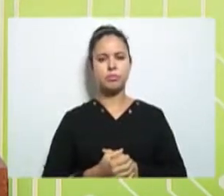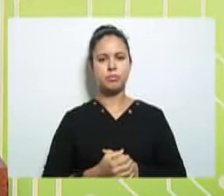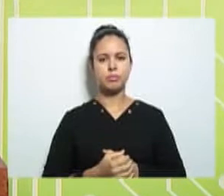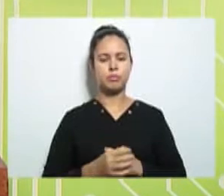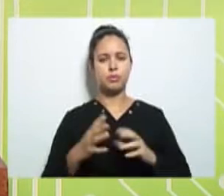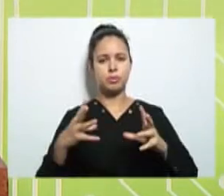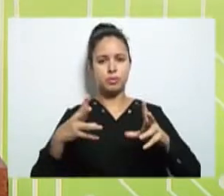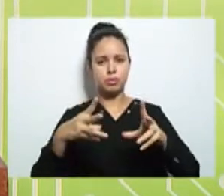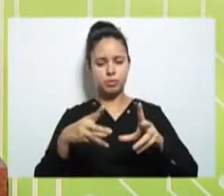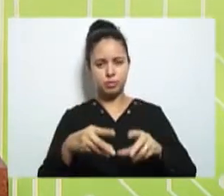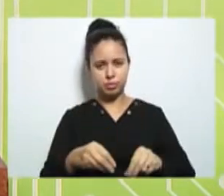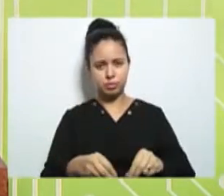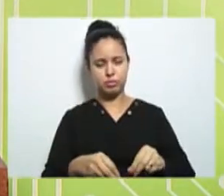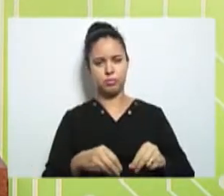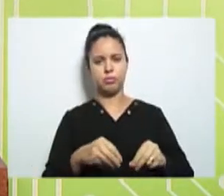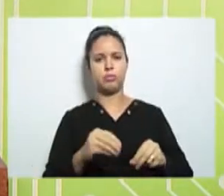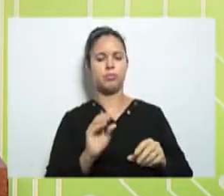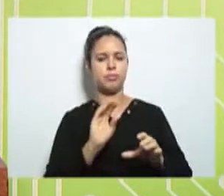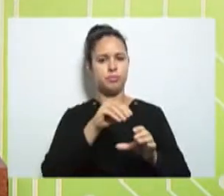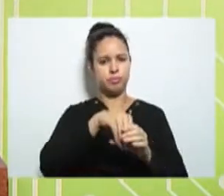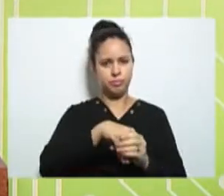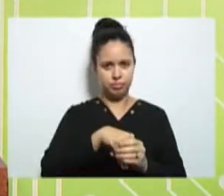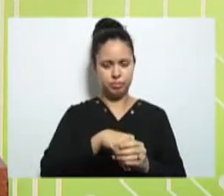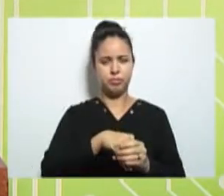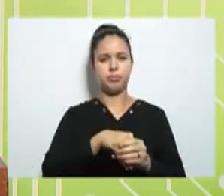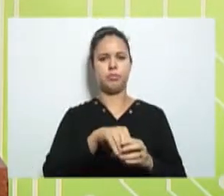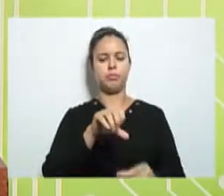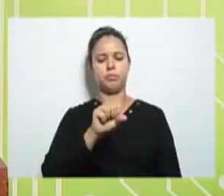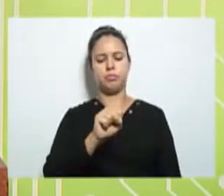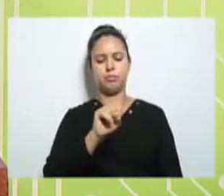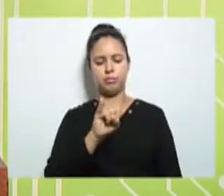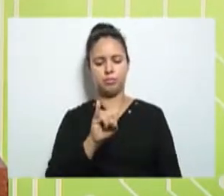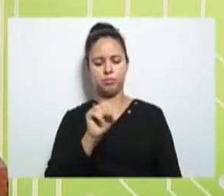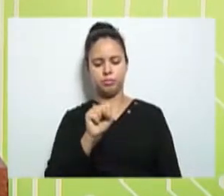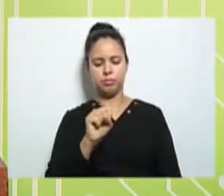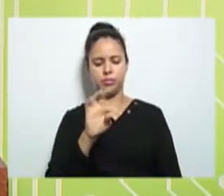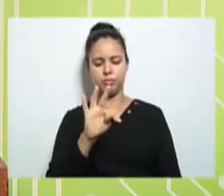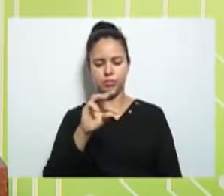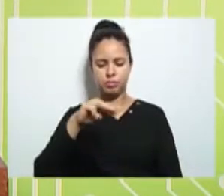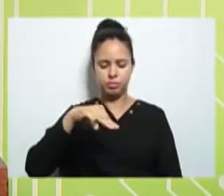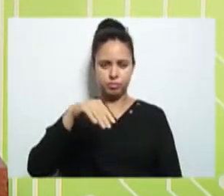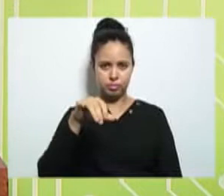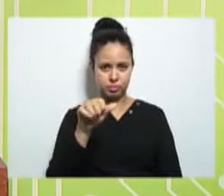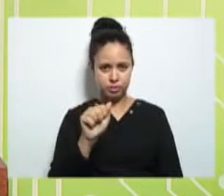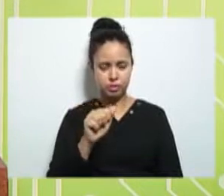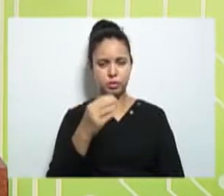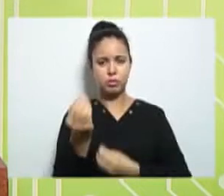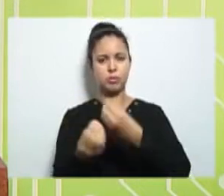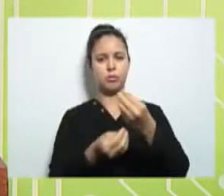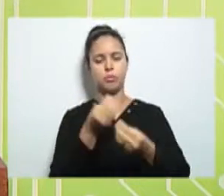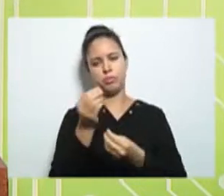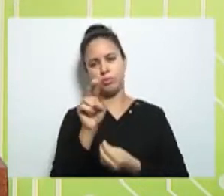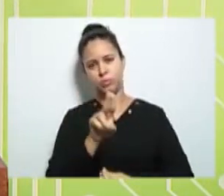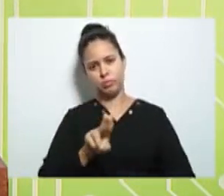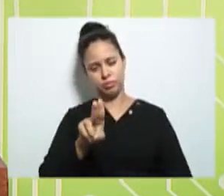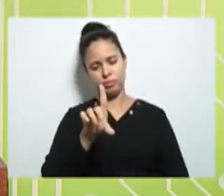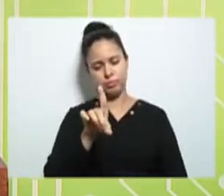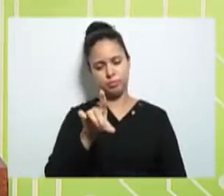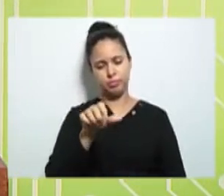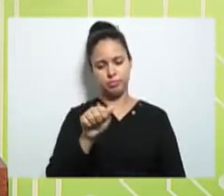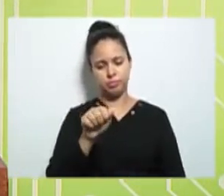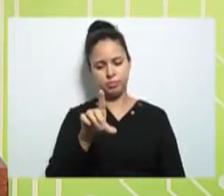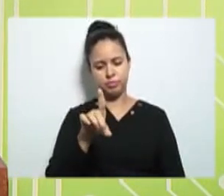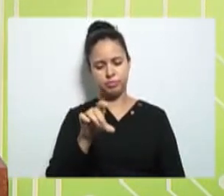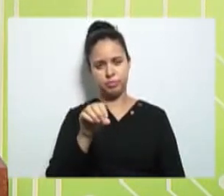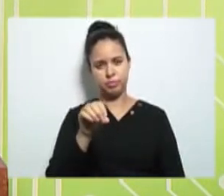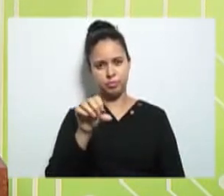computacional entra através de dados. Aí isso tem um processamento dentro da minha máquina e aí eu tenho uma saída possível. Essa saída pode ser um